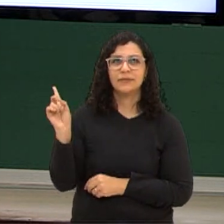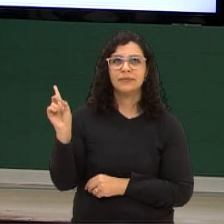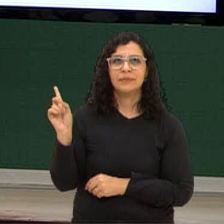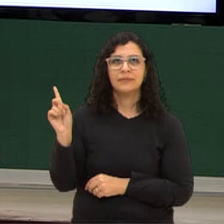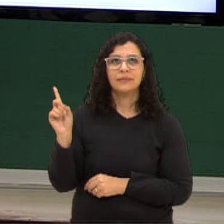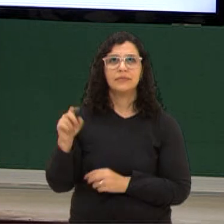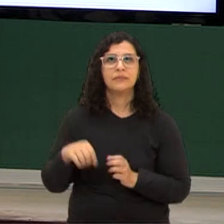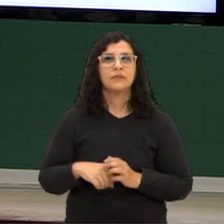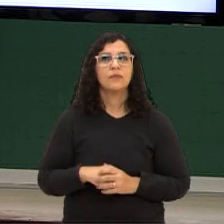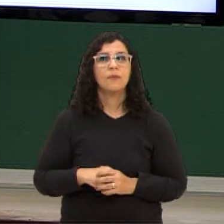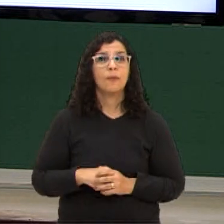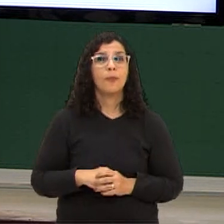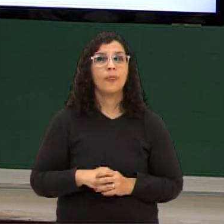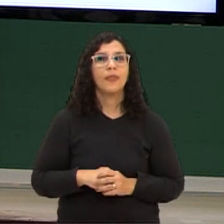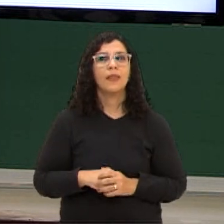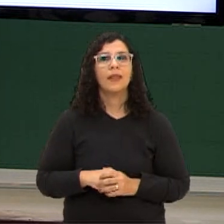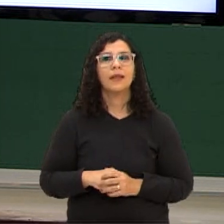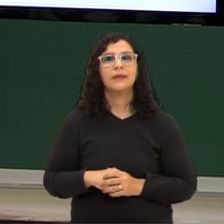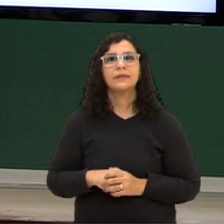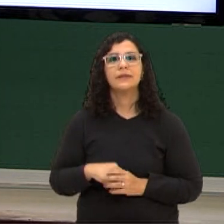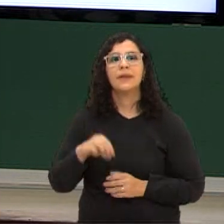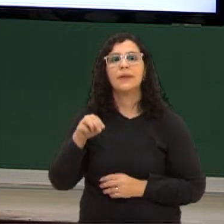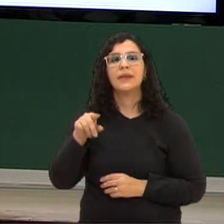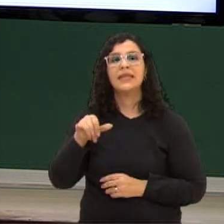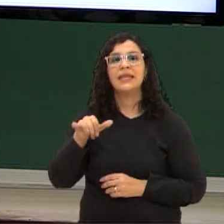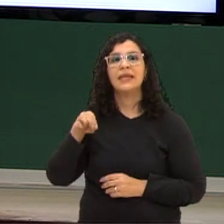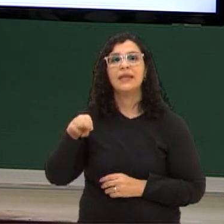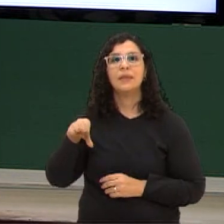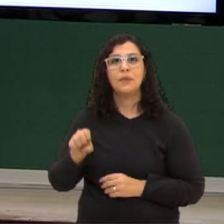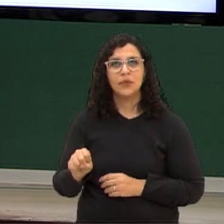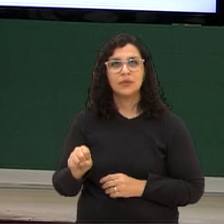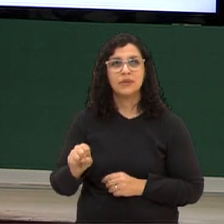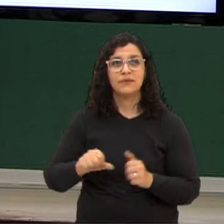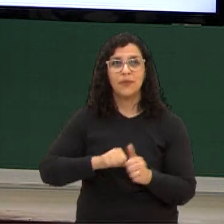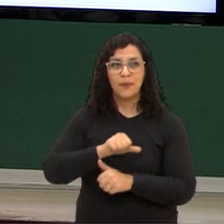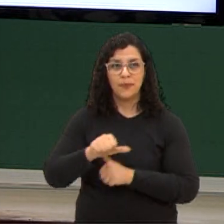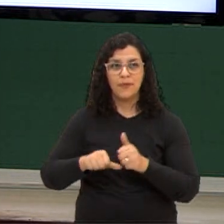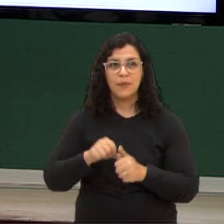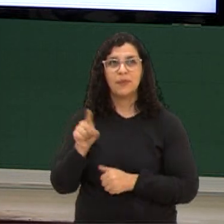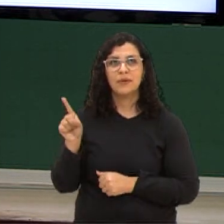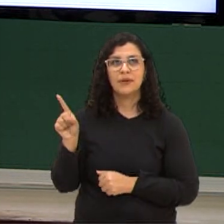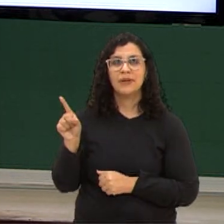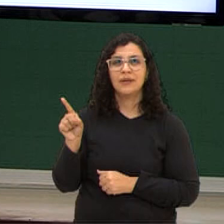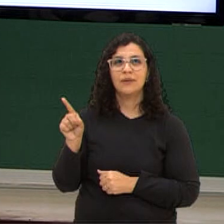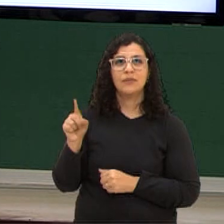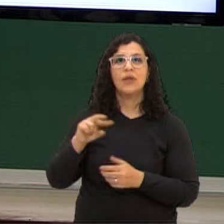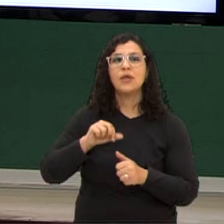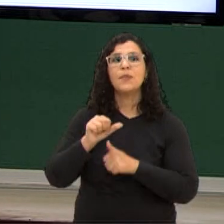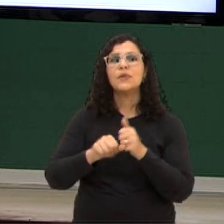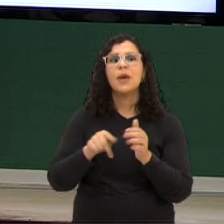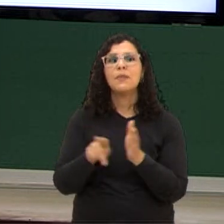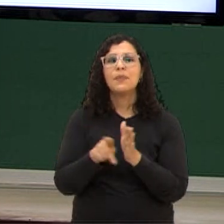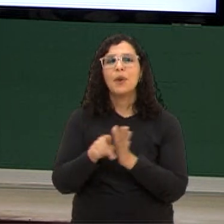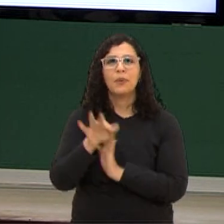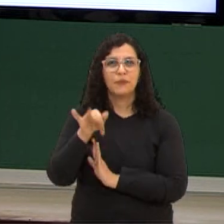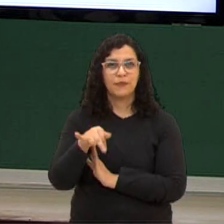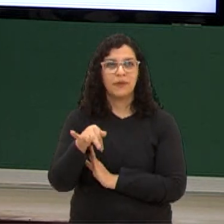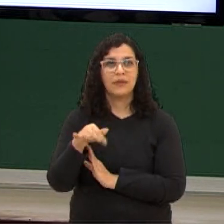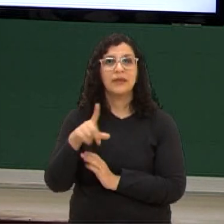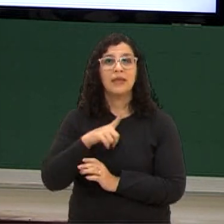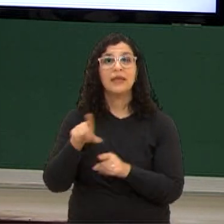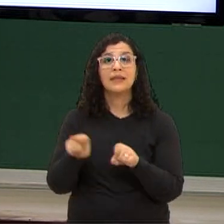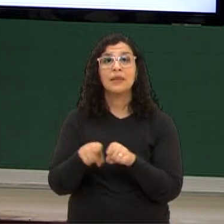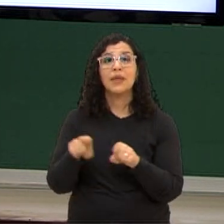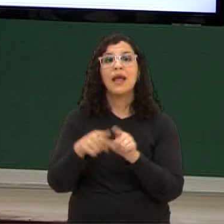usted parte. Nosotros partimos. Então, não é só mudar o final ali, né? Aqui